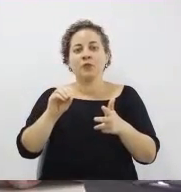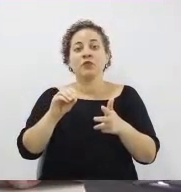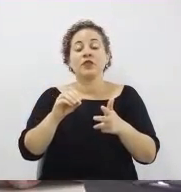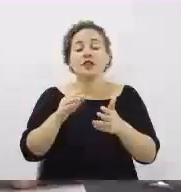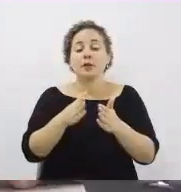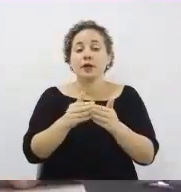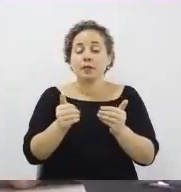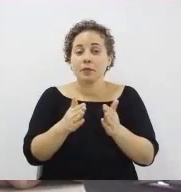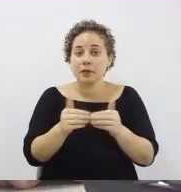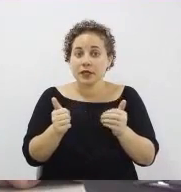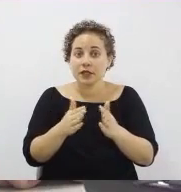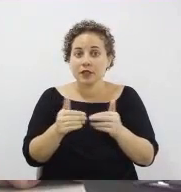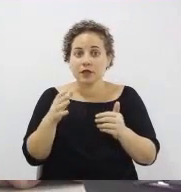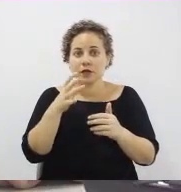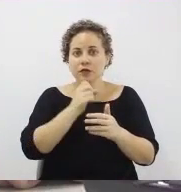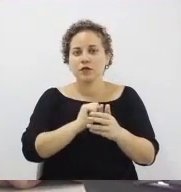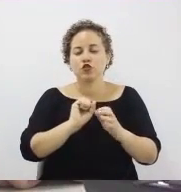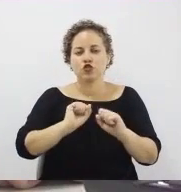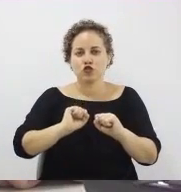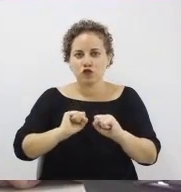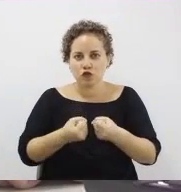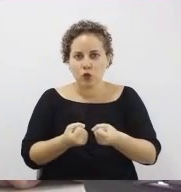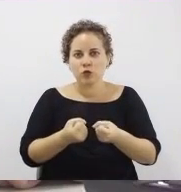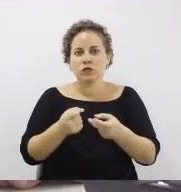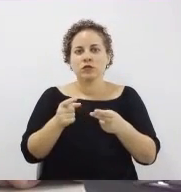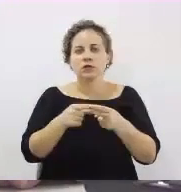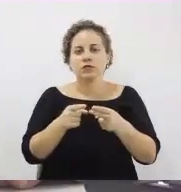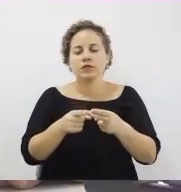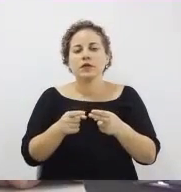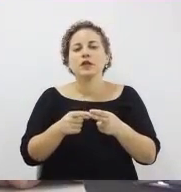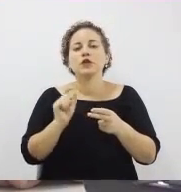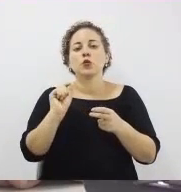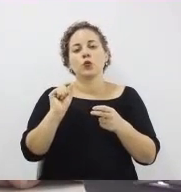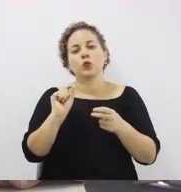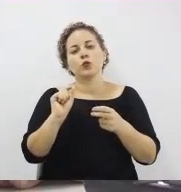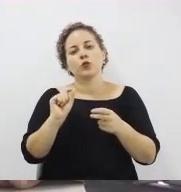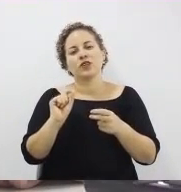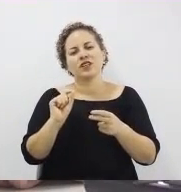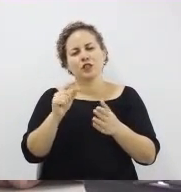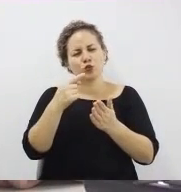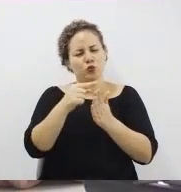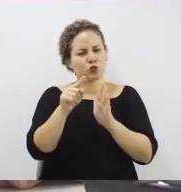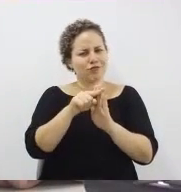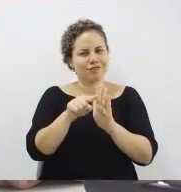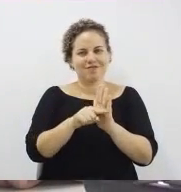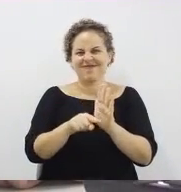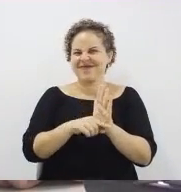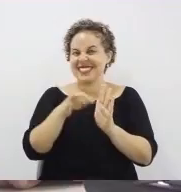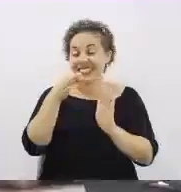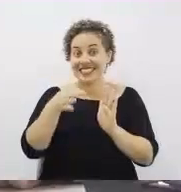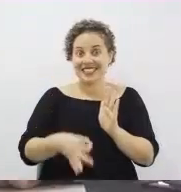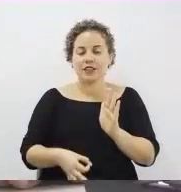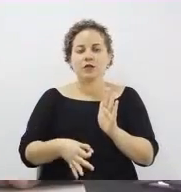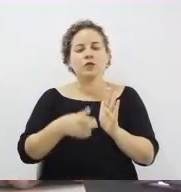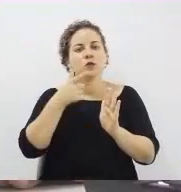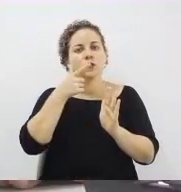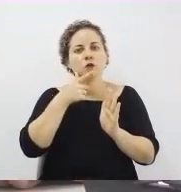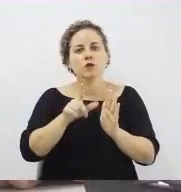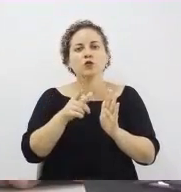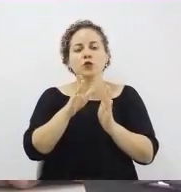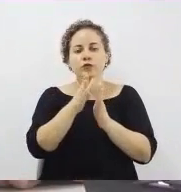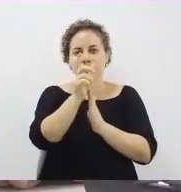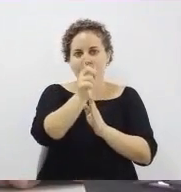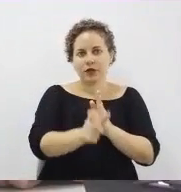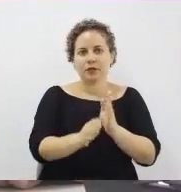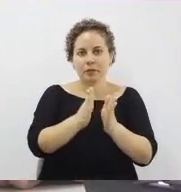dos pedidos. Quanto de esforço vai ser dedicado para se atender precisamente aquilo que o cliente